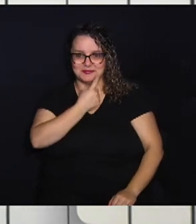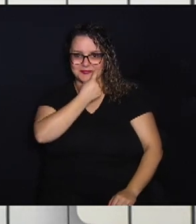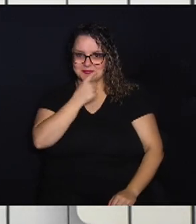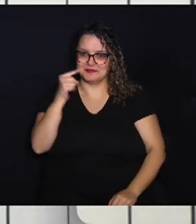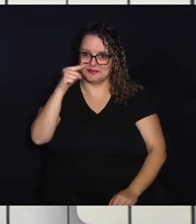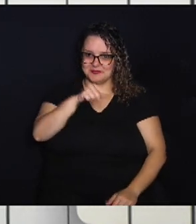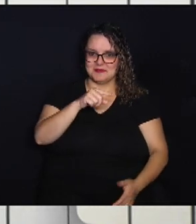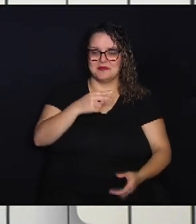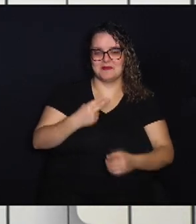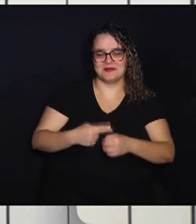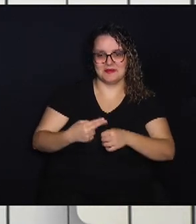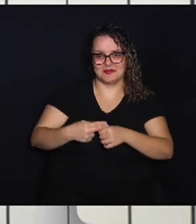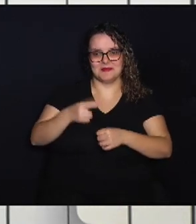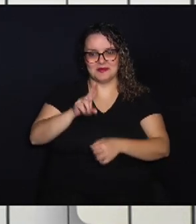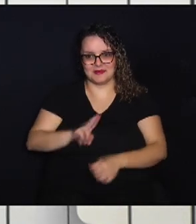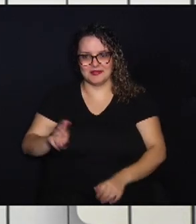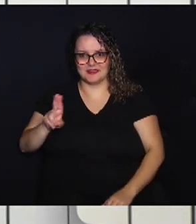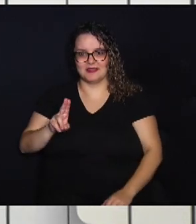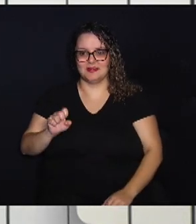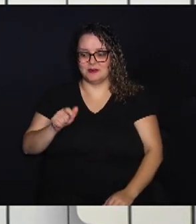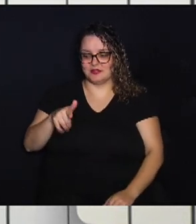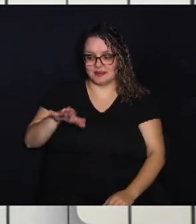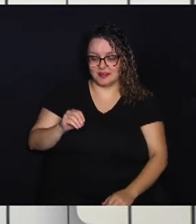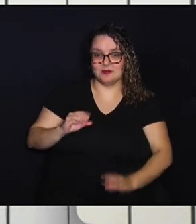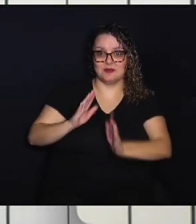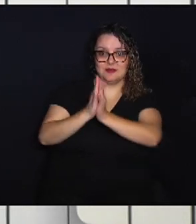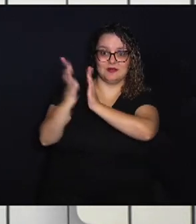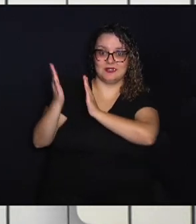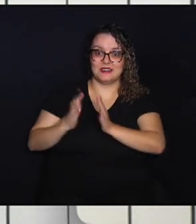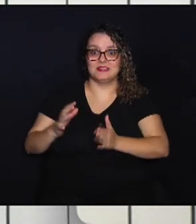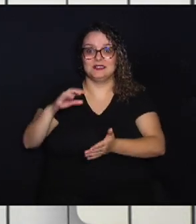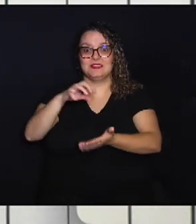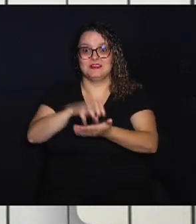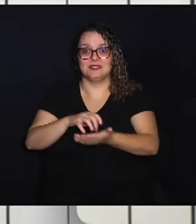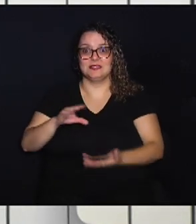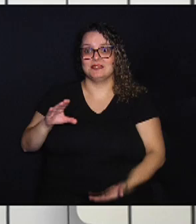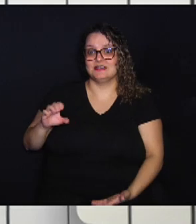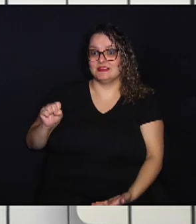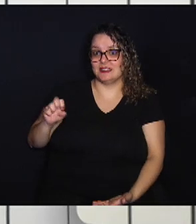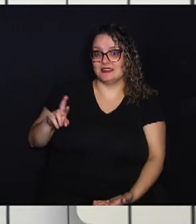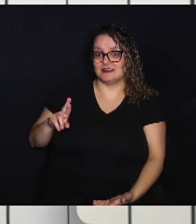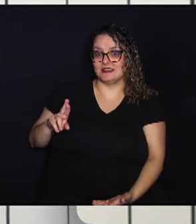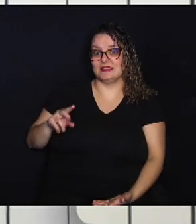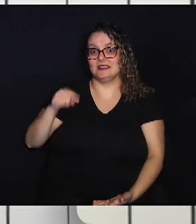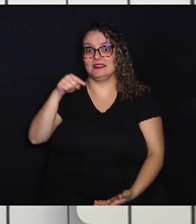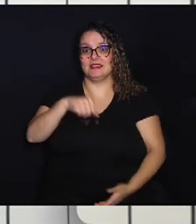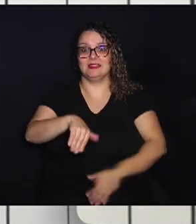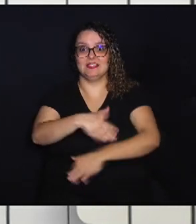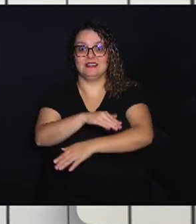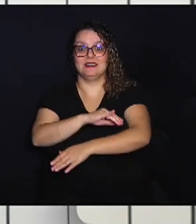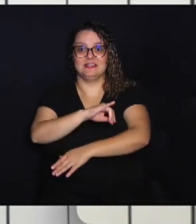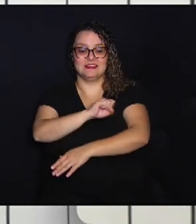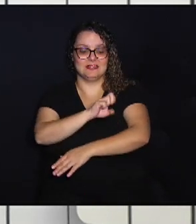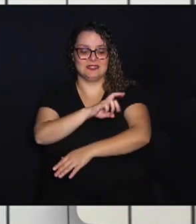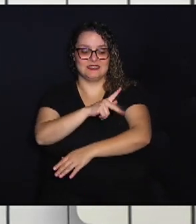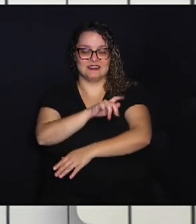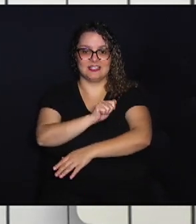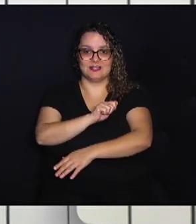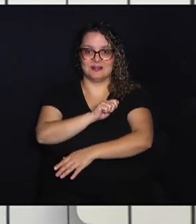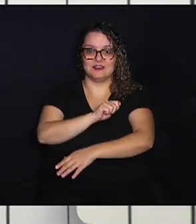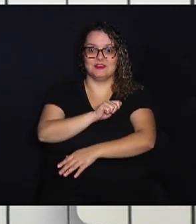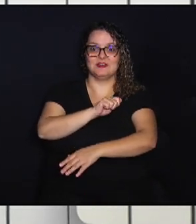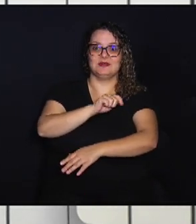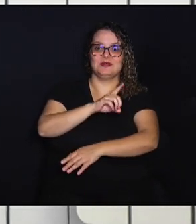na universidade, no saguão da Biblioteca Central César Latz, lá na rua Sérgio Buarque de Holanda, número